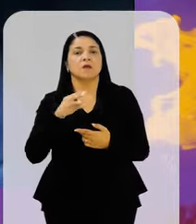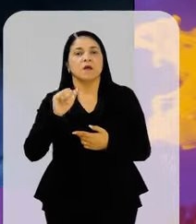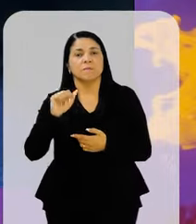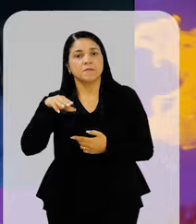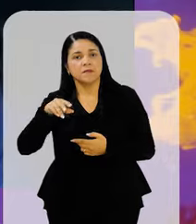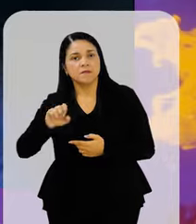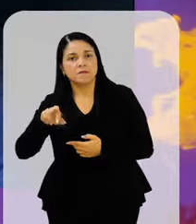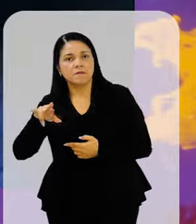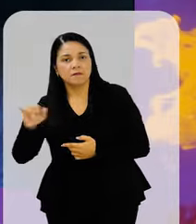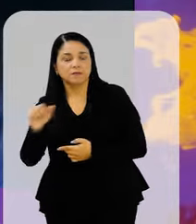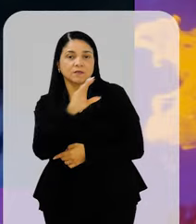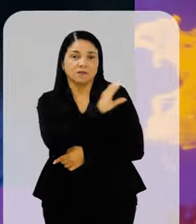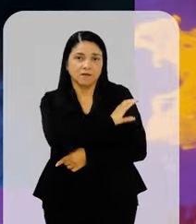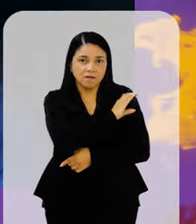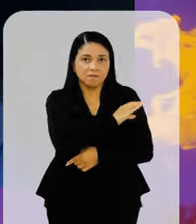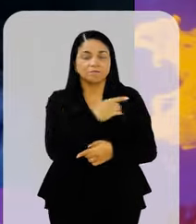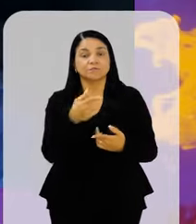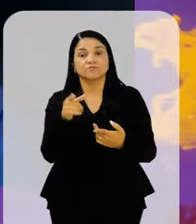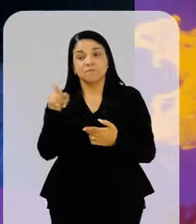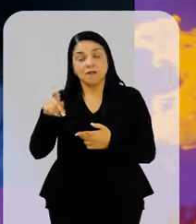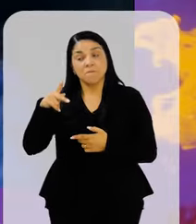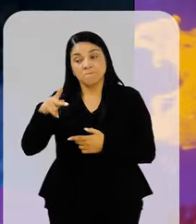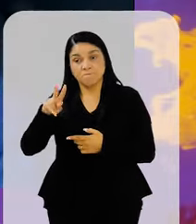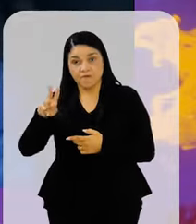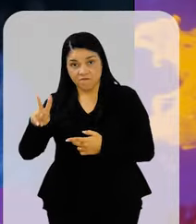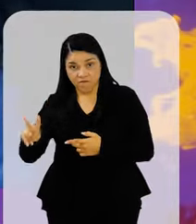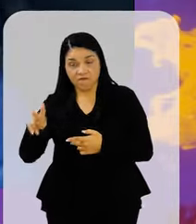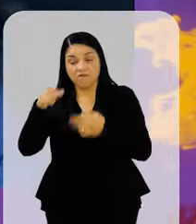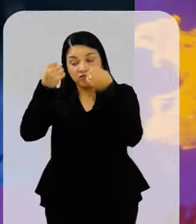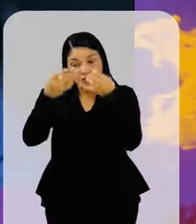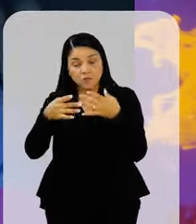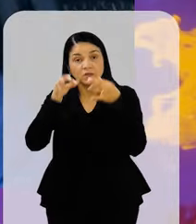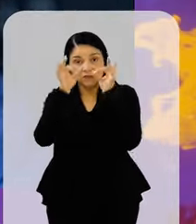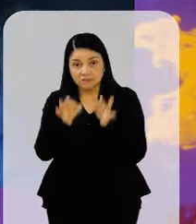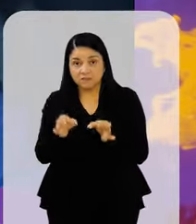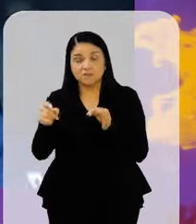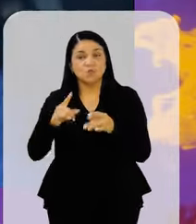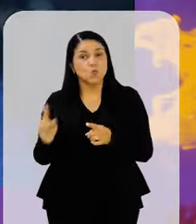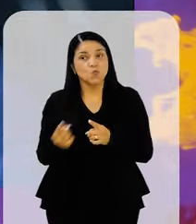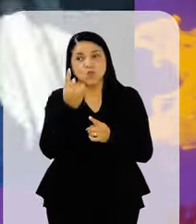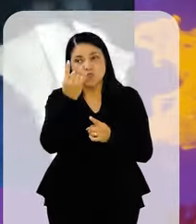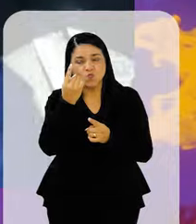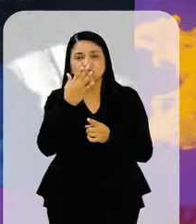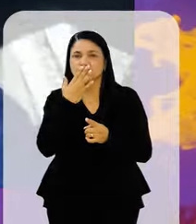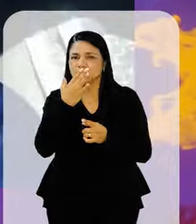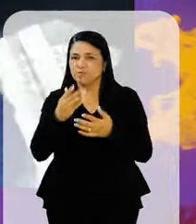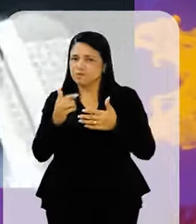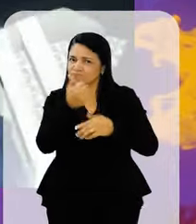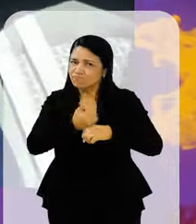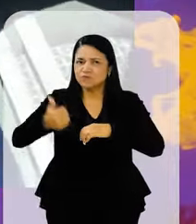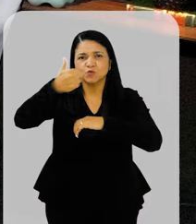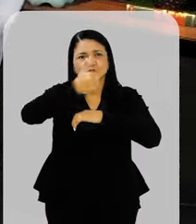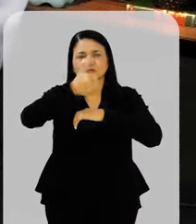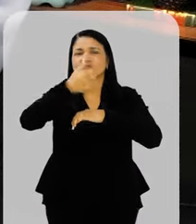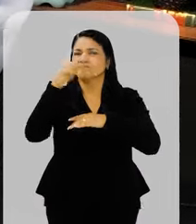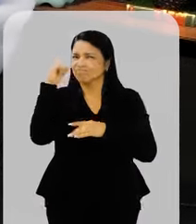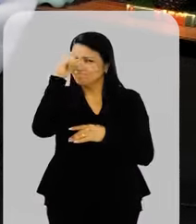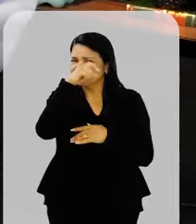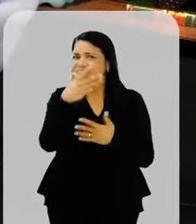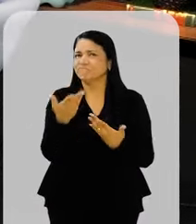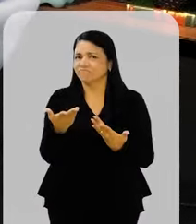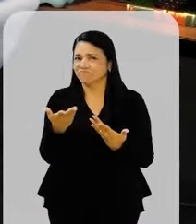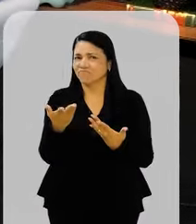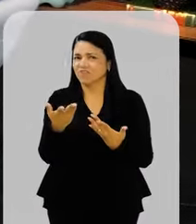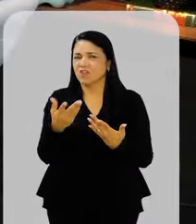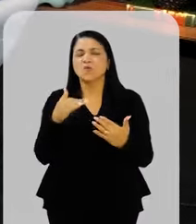bacana, eu acho muito bacana. Agora, o PV falou uma coisa certa, Rui. Um time só subindo realmente é muito complexo, viu? É, eu também concordo.